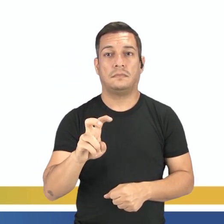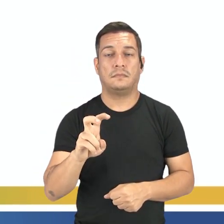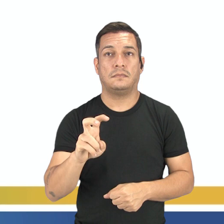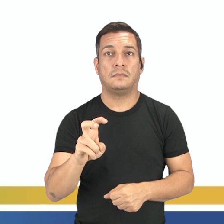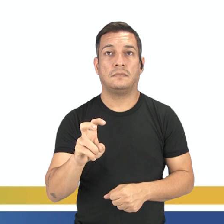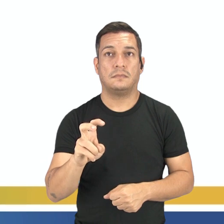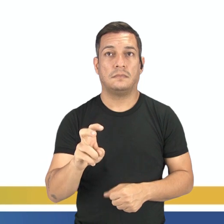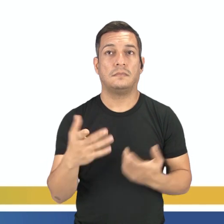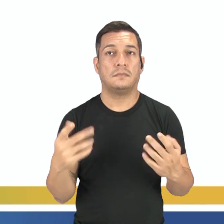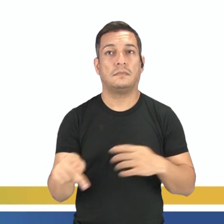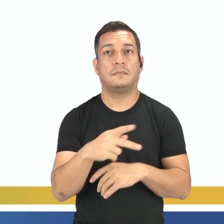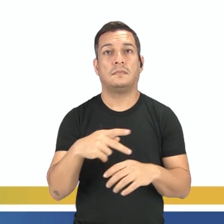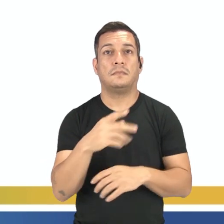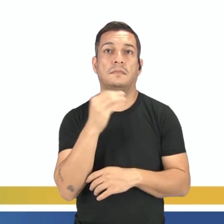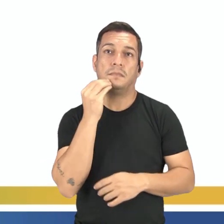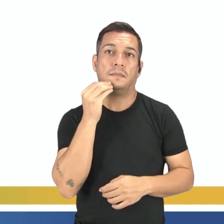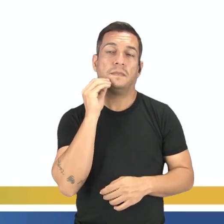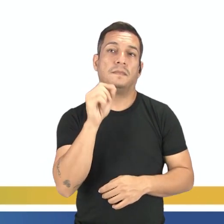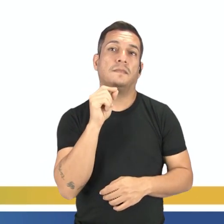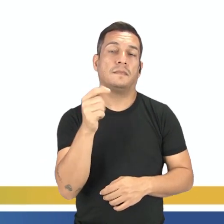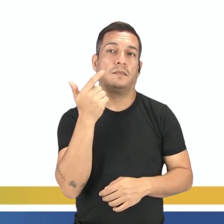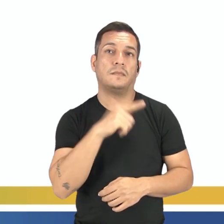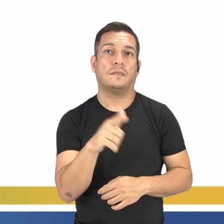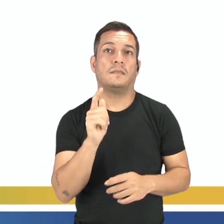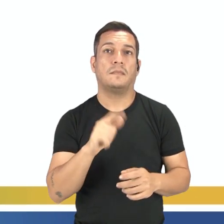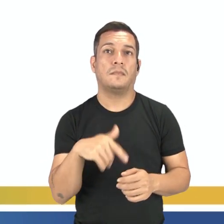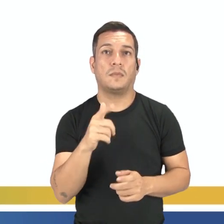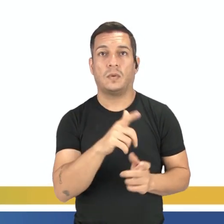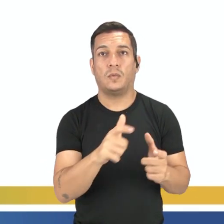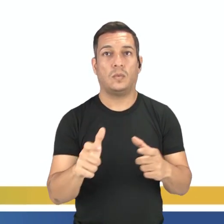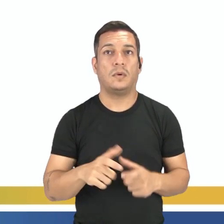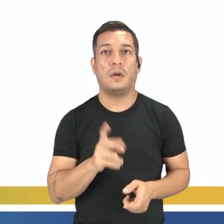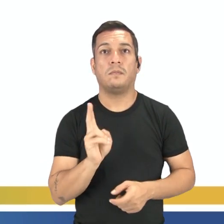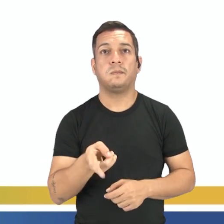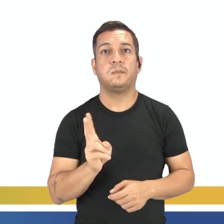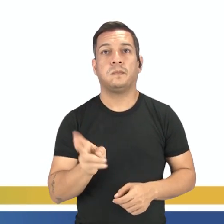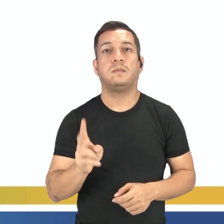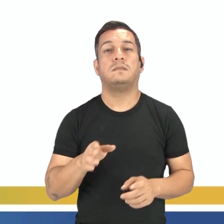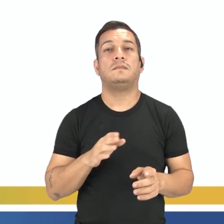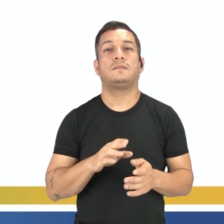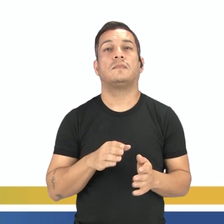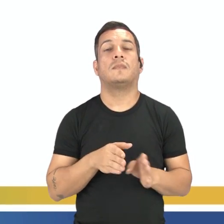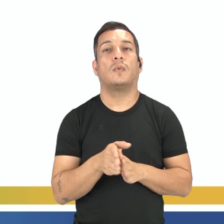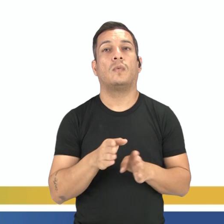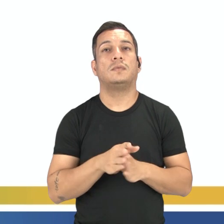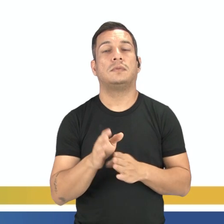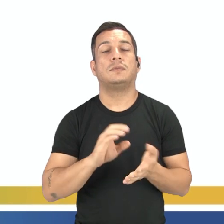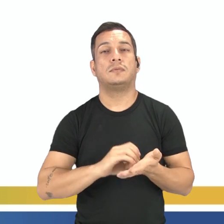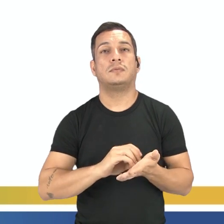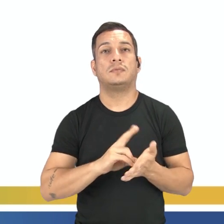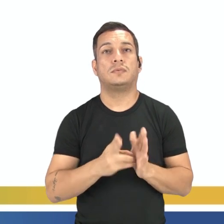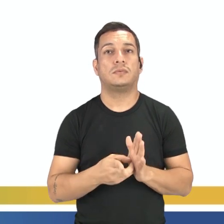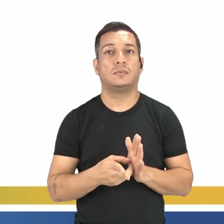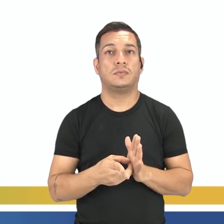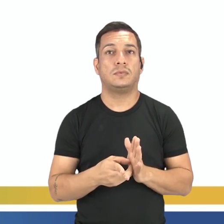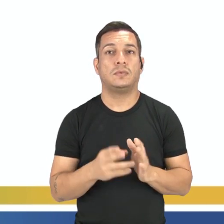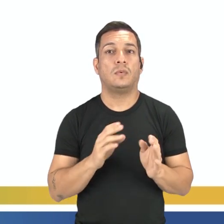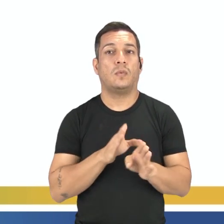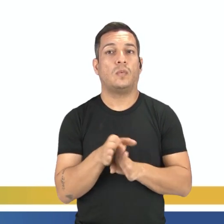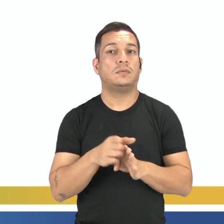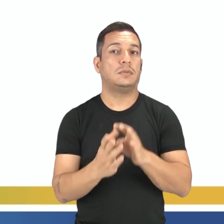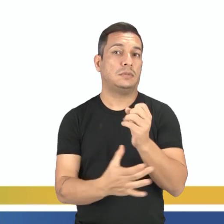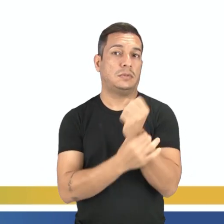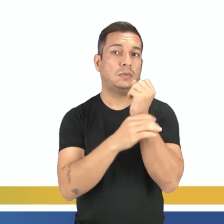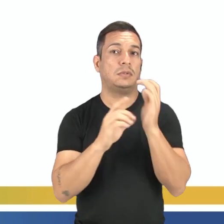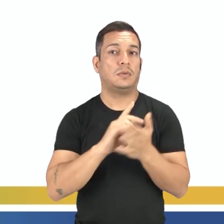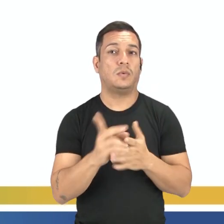1945. Então o país busca agora conseguir um lugar permanente no Conselho de Segurança da ONU. O que é isso? É um grupo